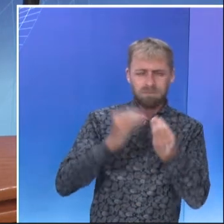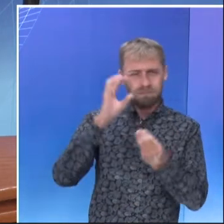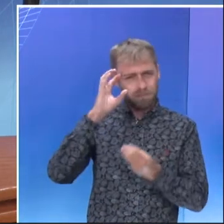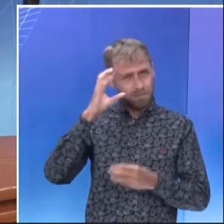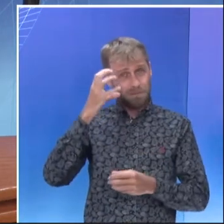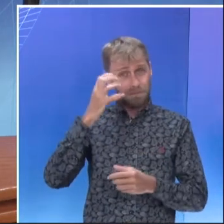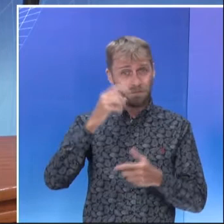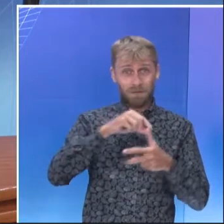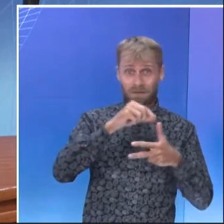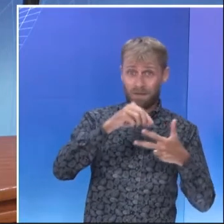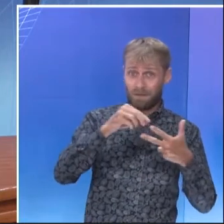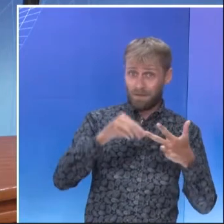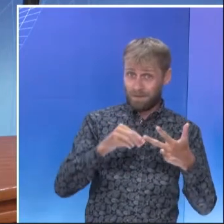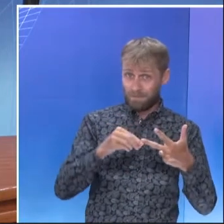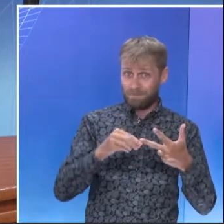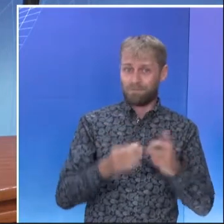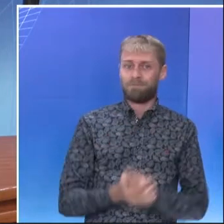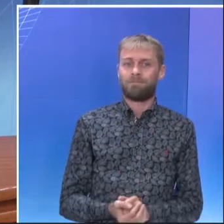Enem.